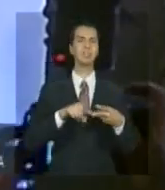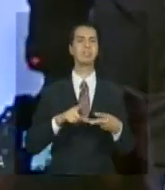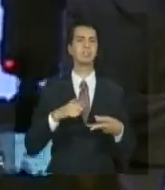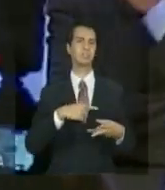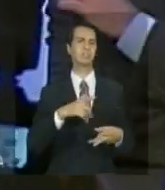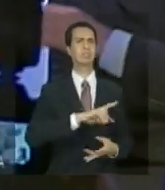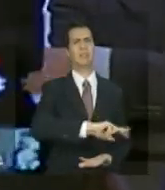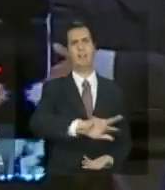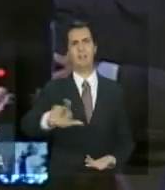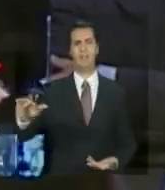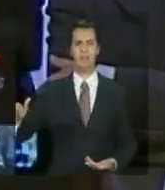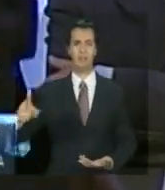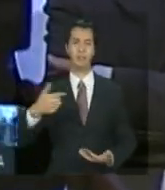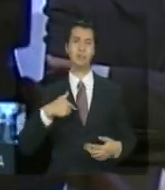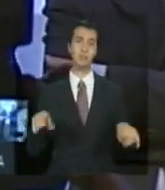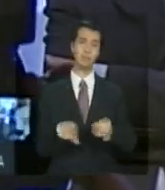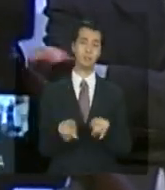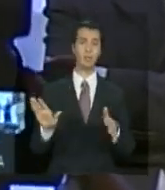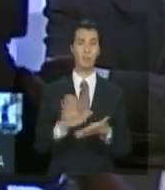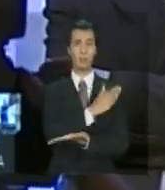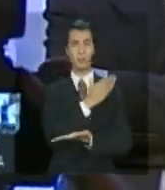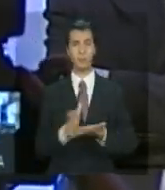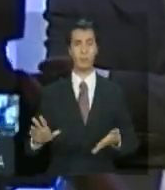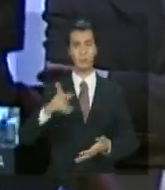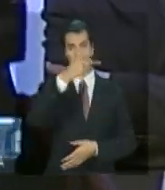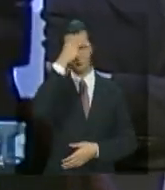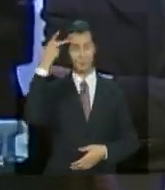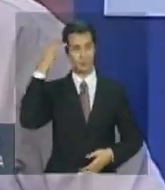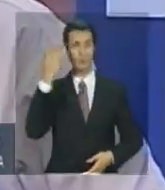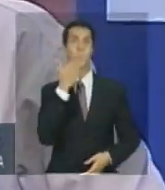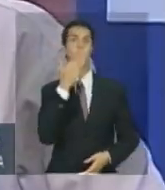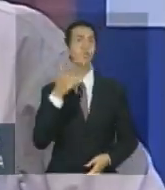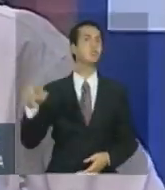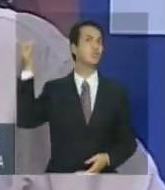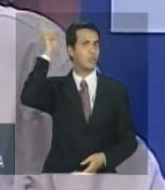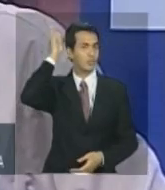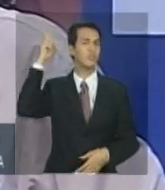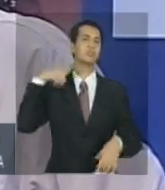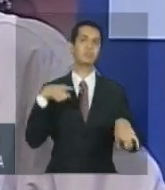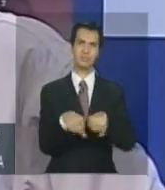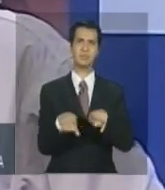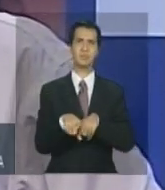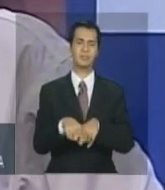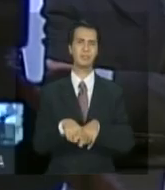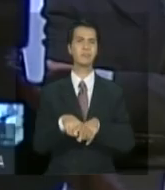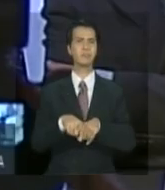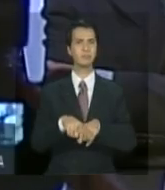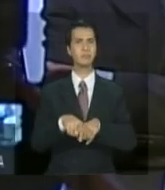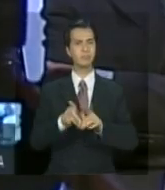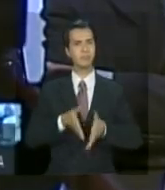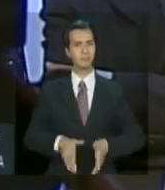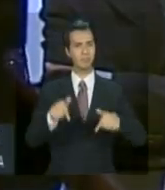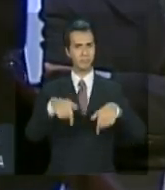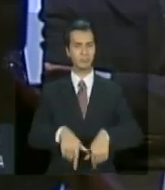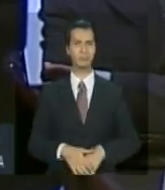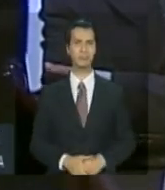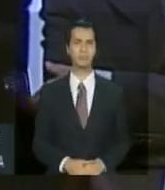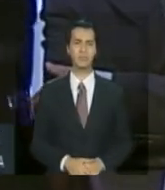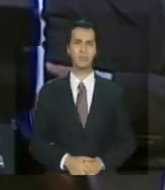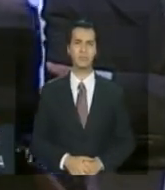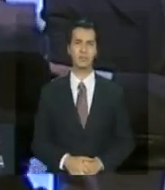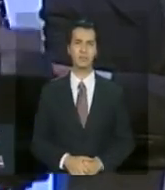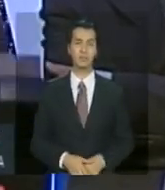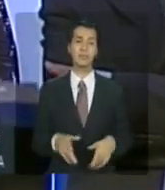origens, inclusive aqueles brasileiros que já estavam aqui, os indígenas. Assim